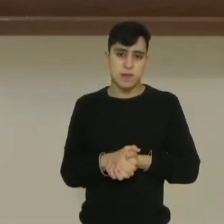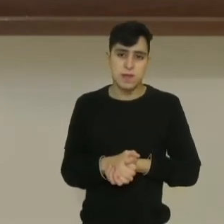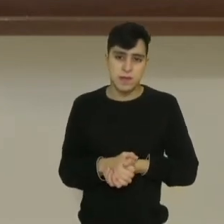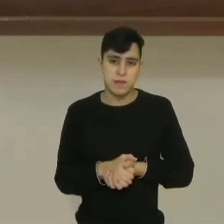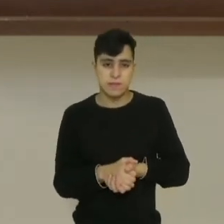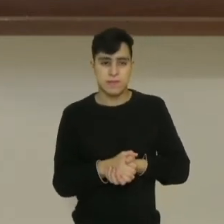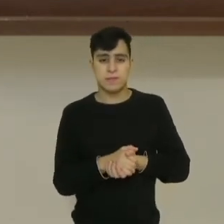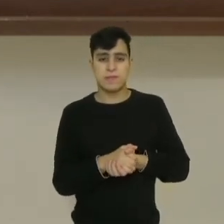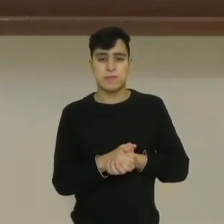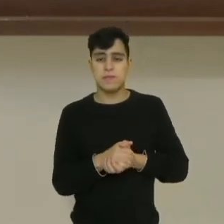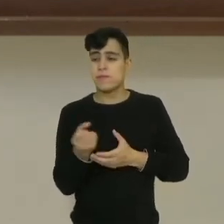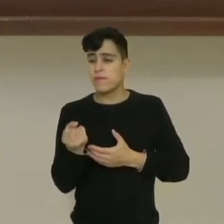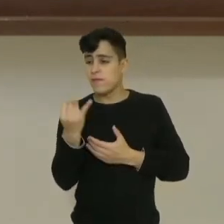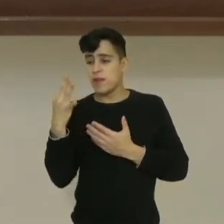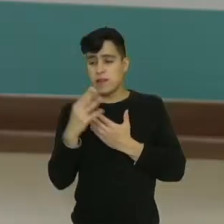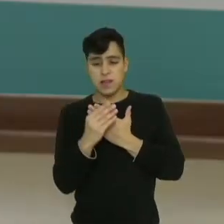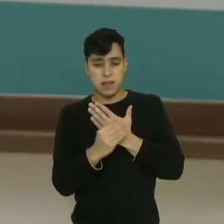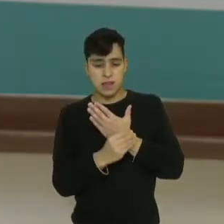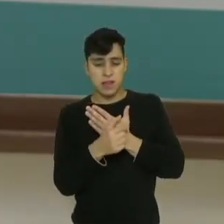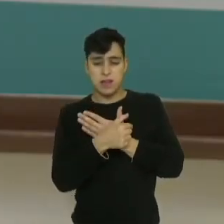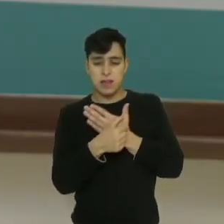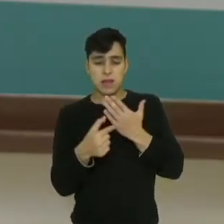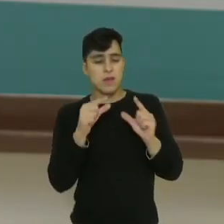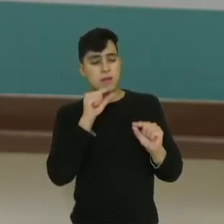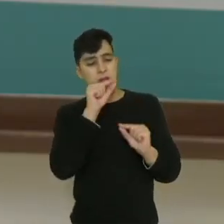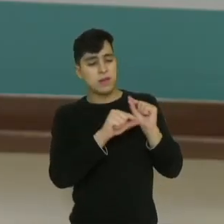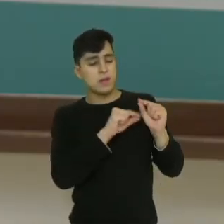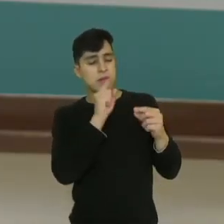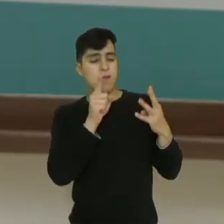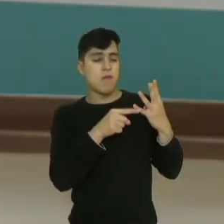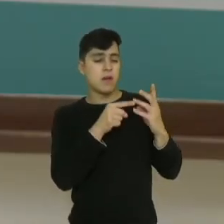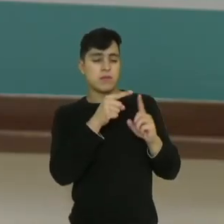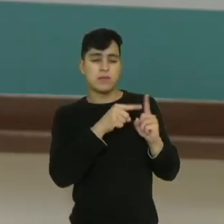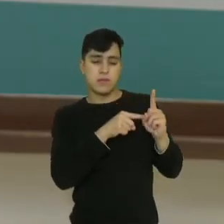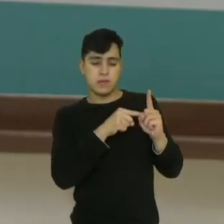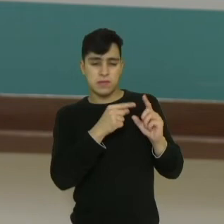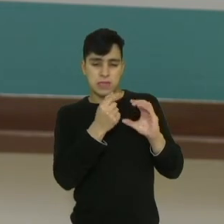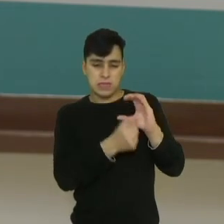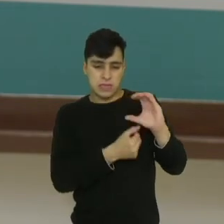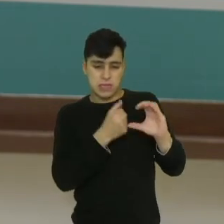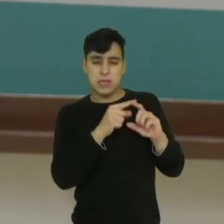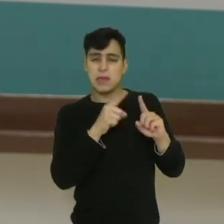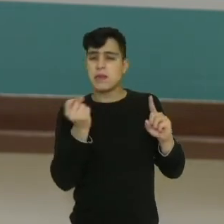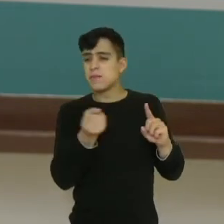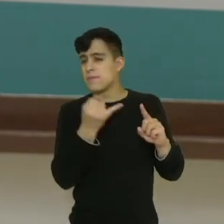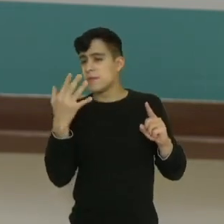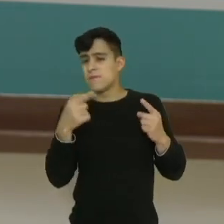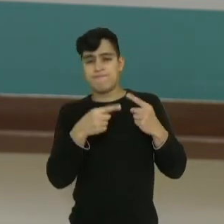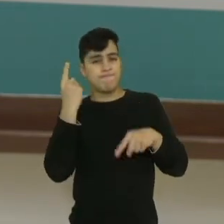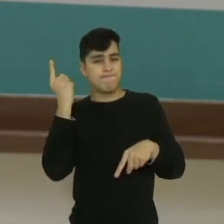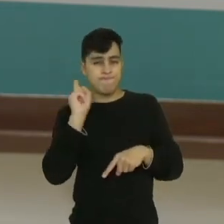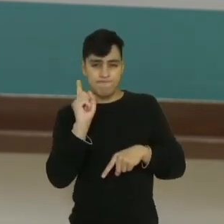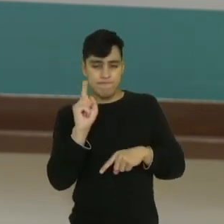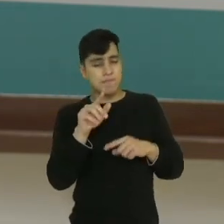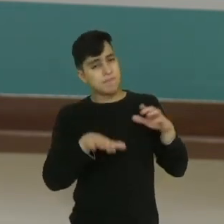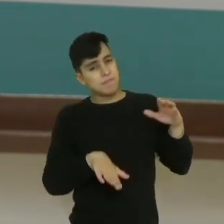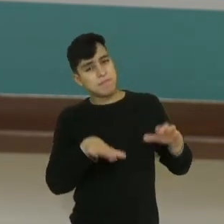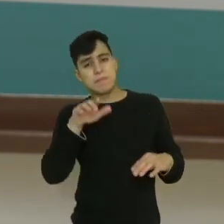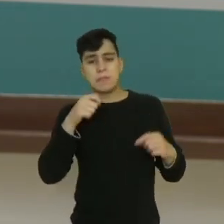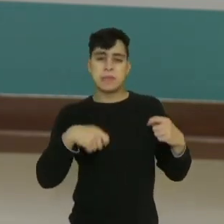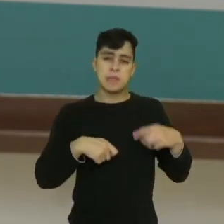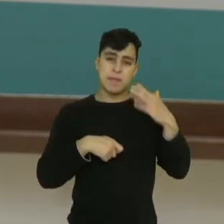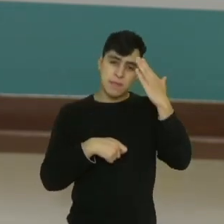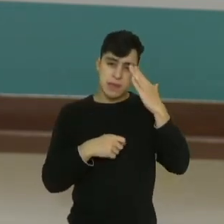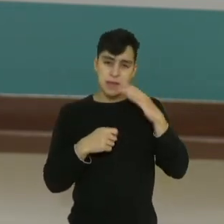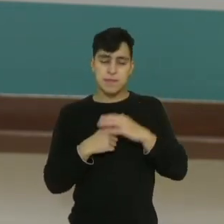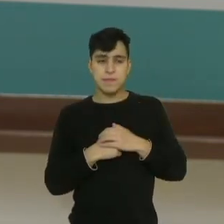muitas referências bibliográficas aparece como um quarto capitalismo, mas para algumas não aparece, então por isso é importante destacar.